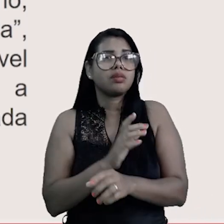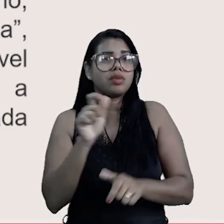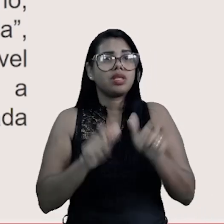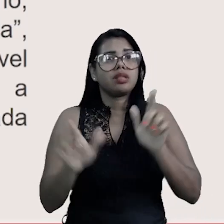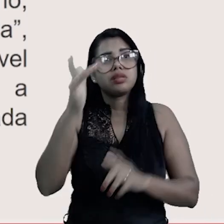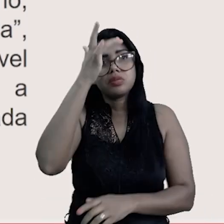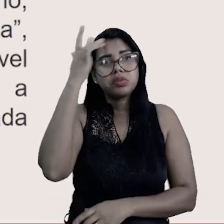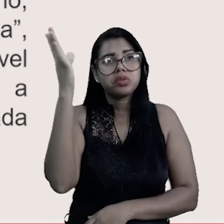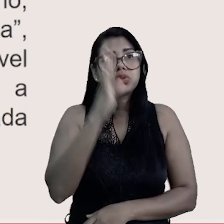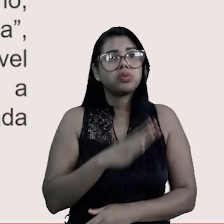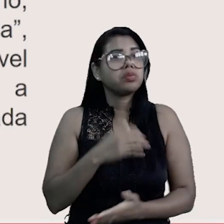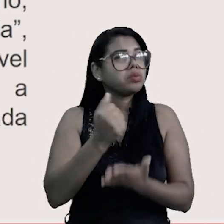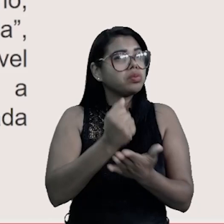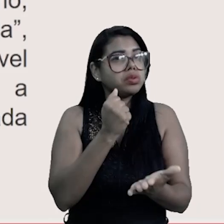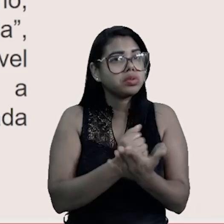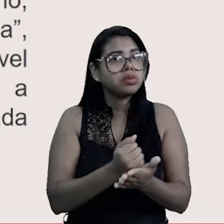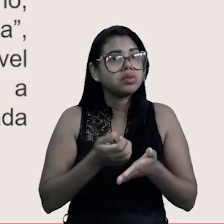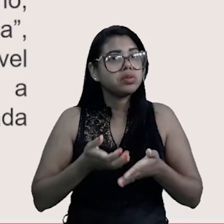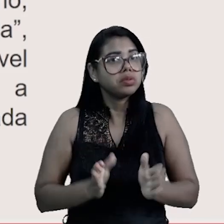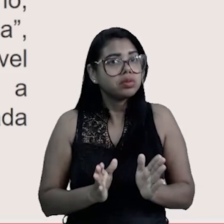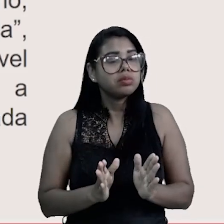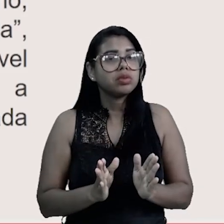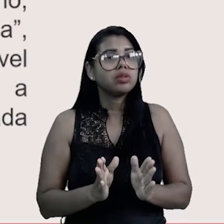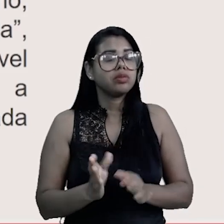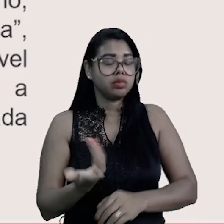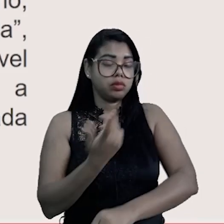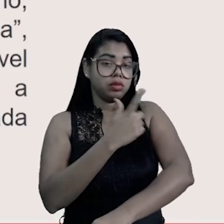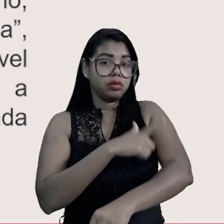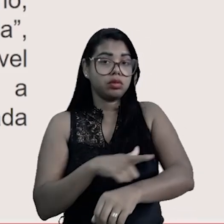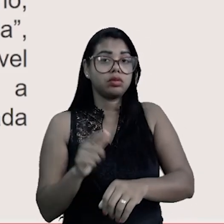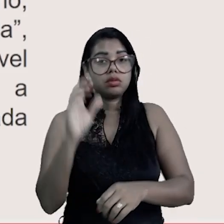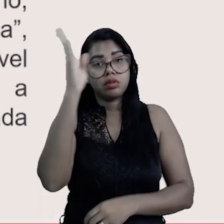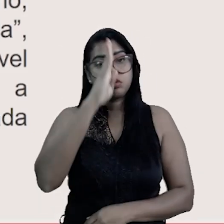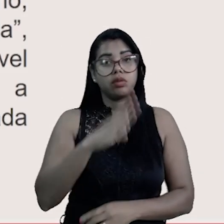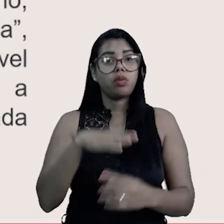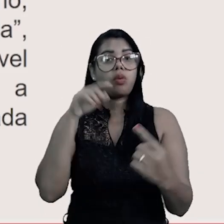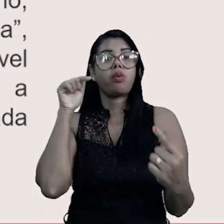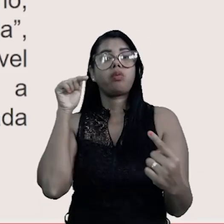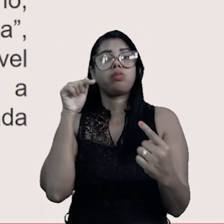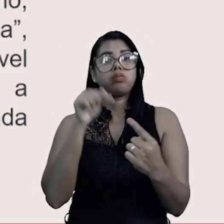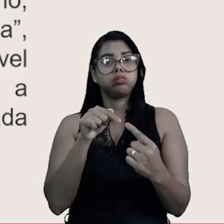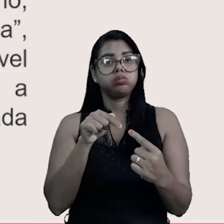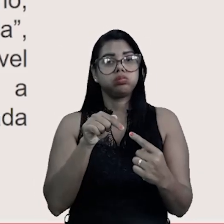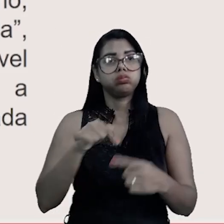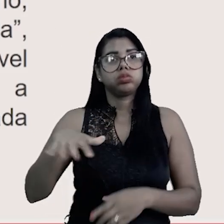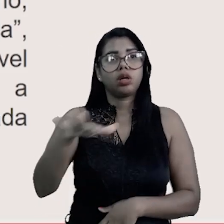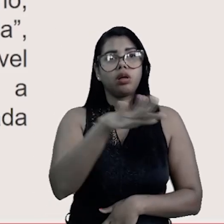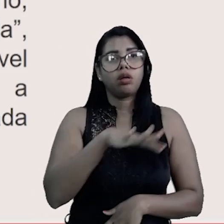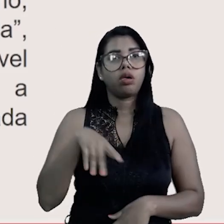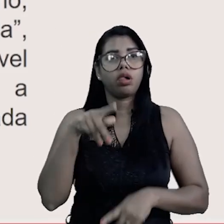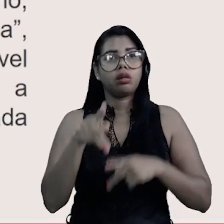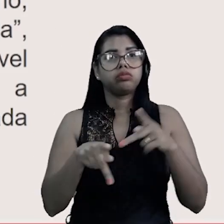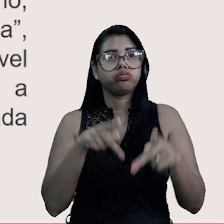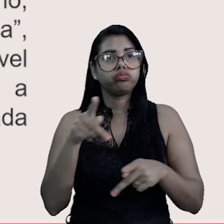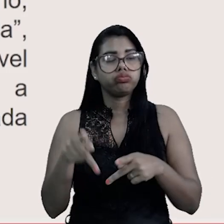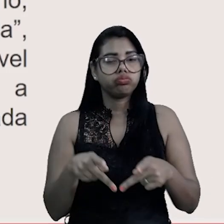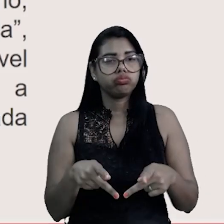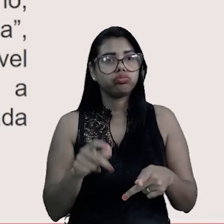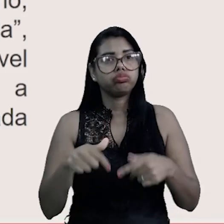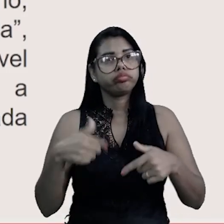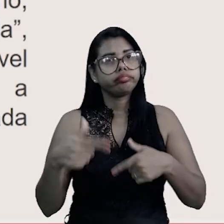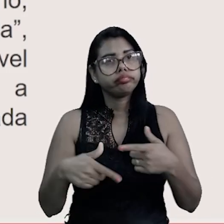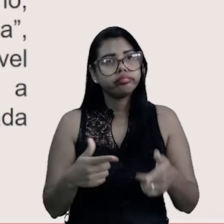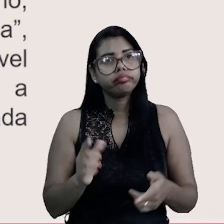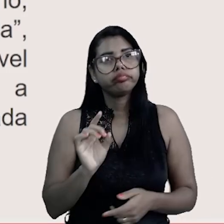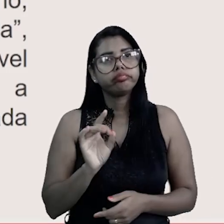resistem é o perfil da educação brasileira, a qual tem como objetivo formar a população apenas como mão de obra. Veja